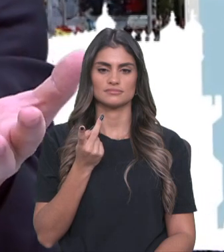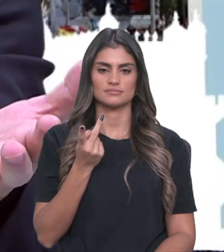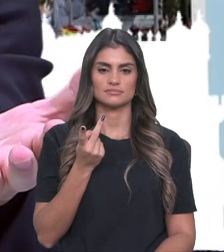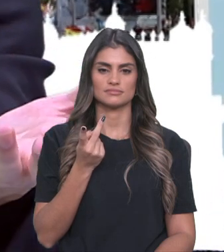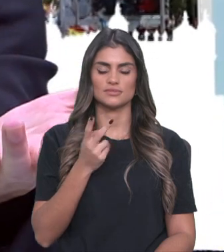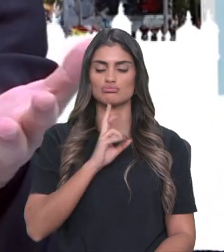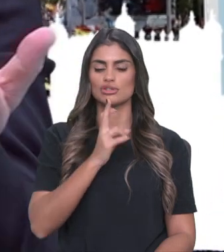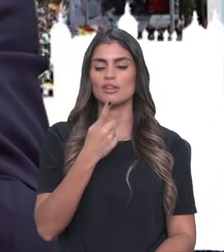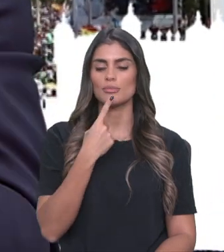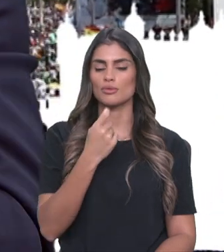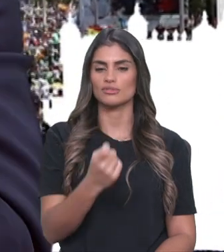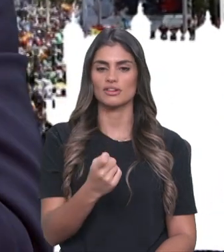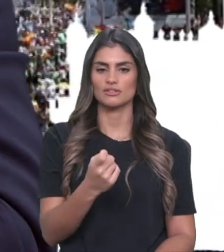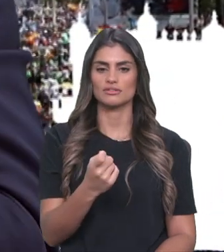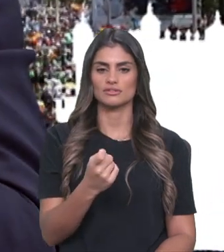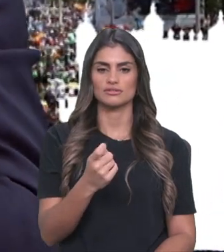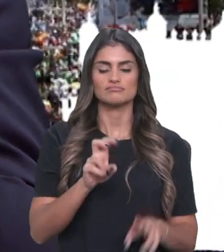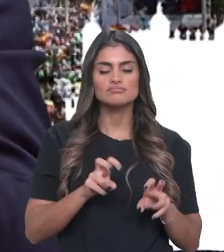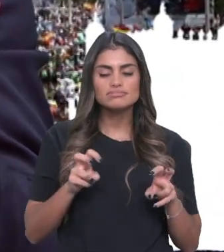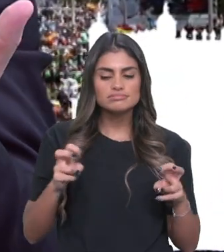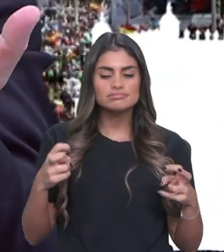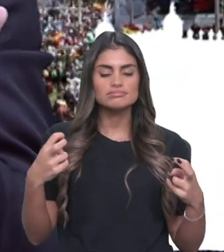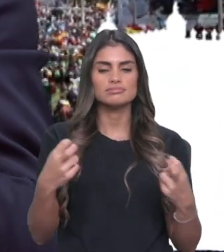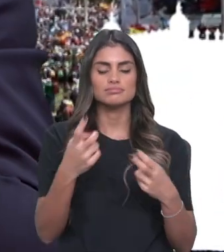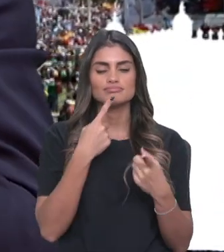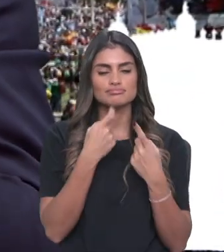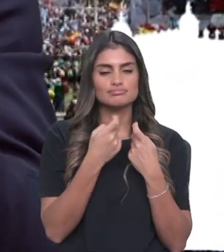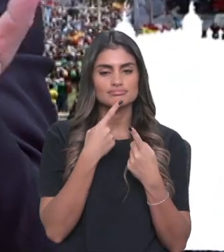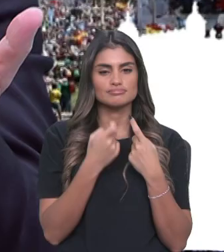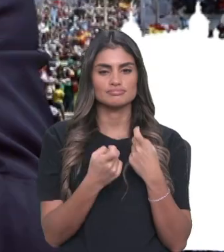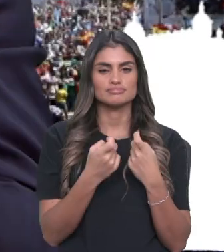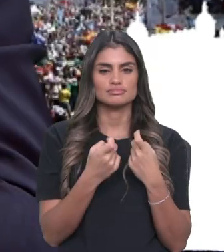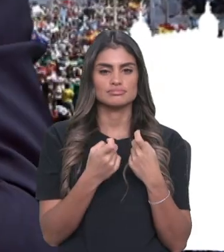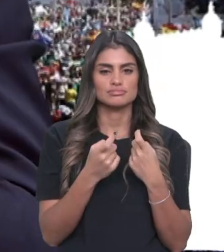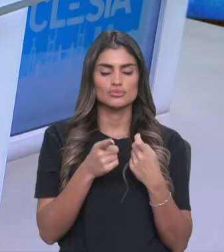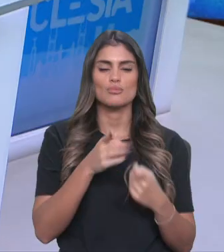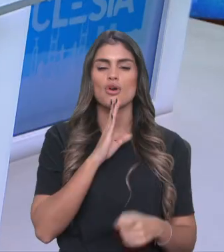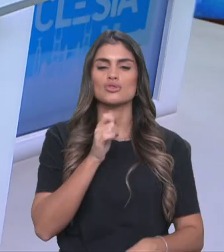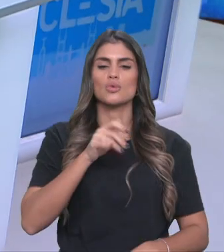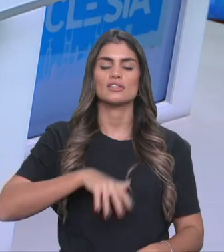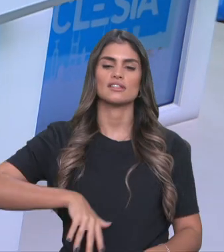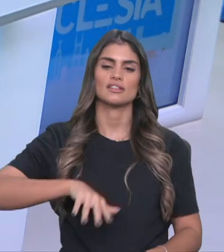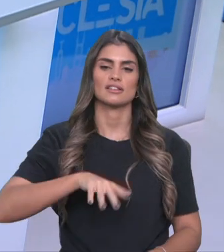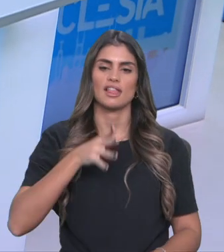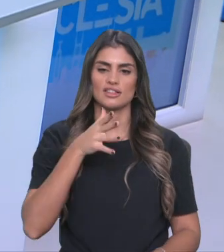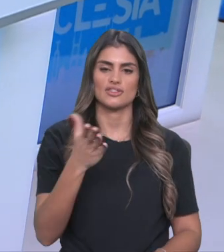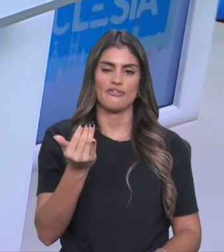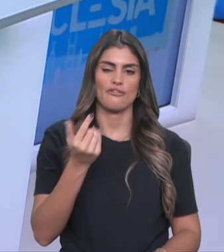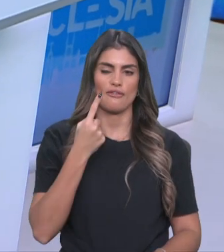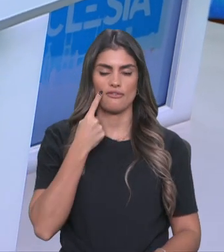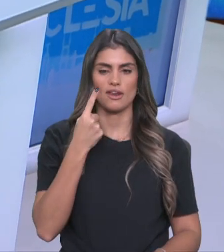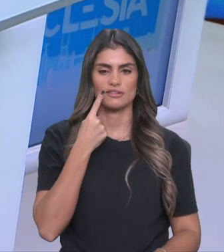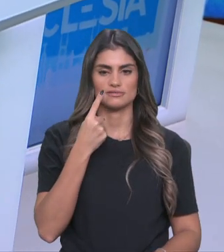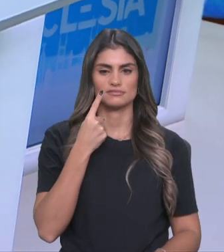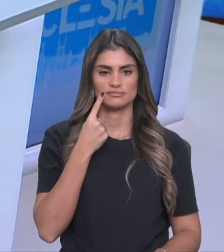respondendo à pergunta que os primeiros discípulos fizeram, onde moras? E ele diz, vim de ver. E é